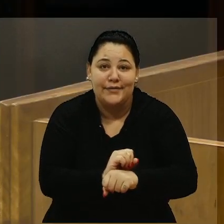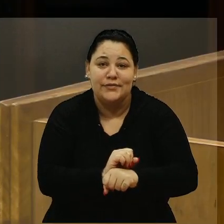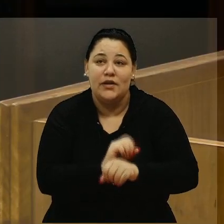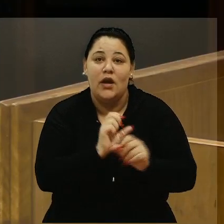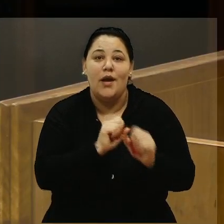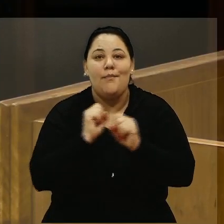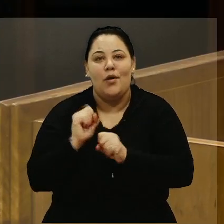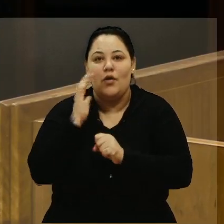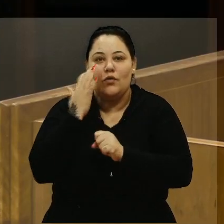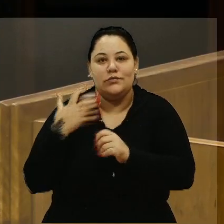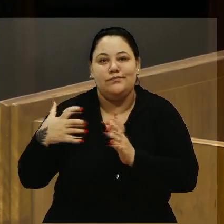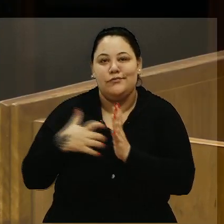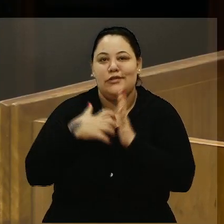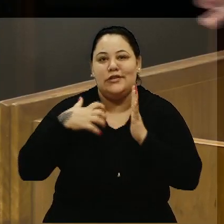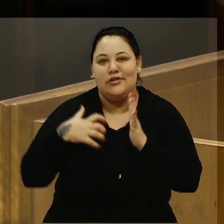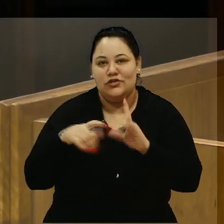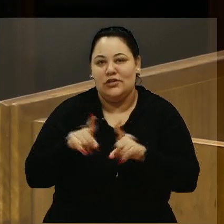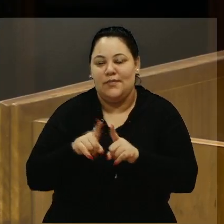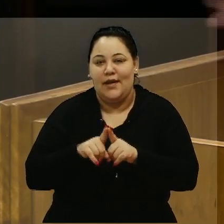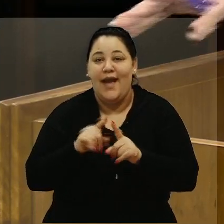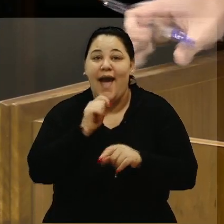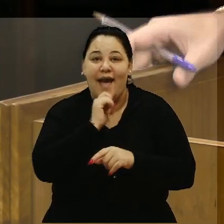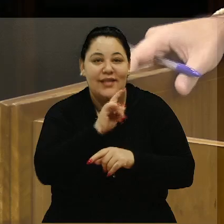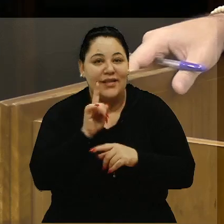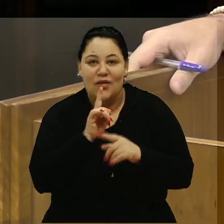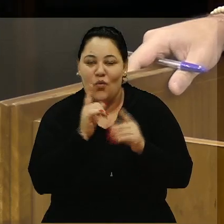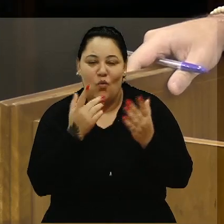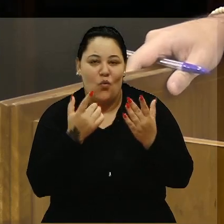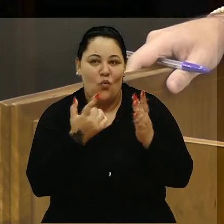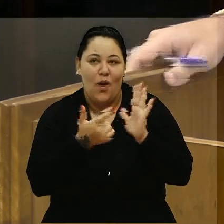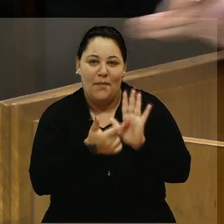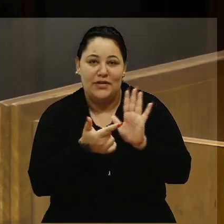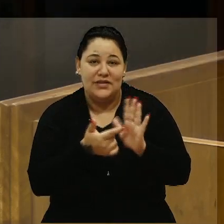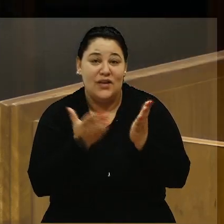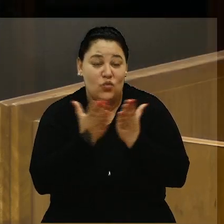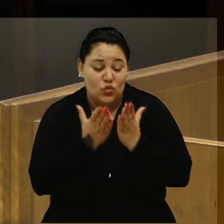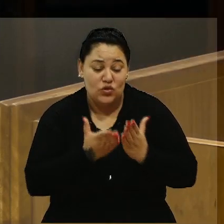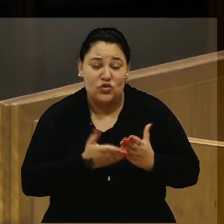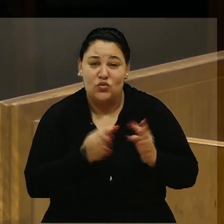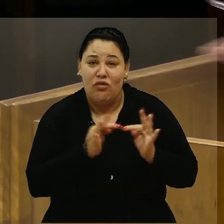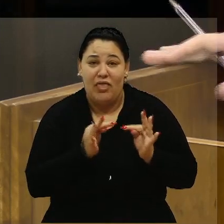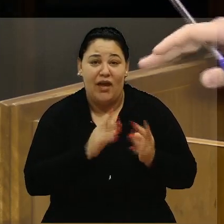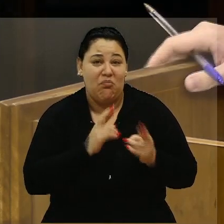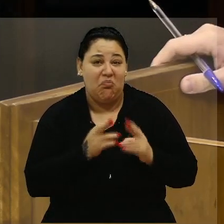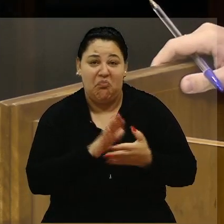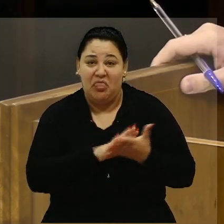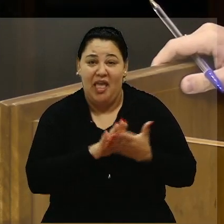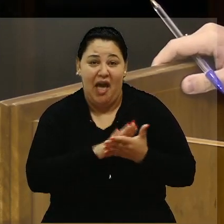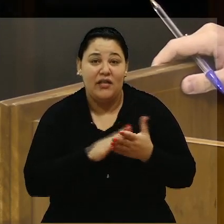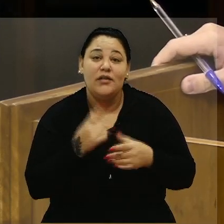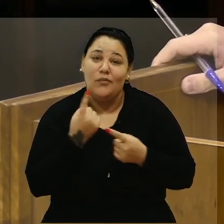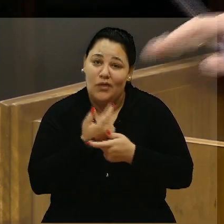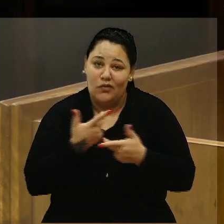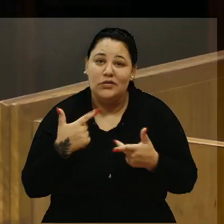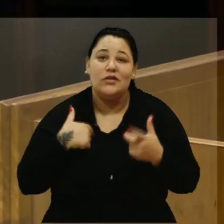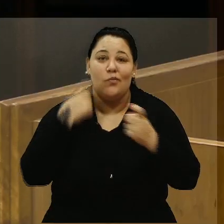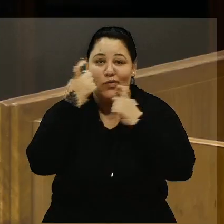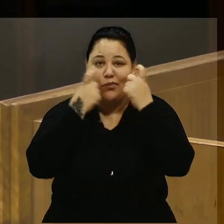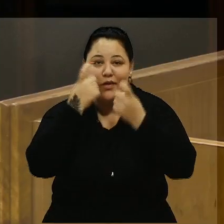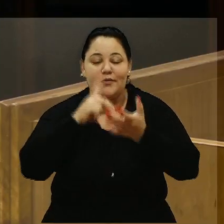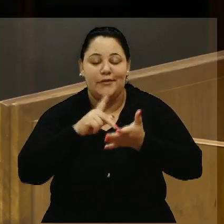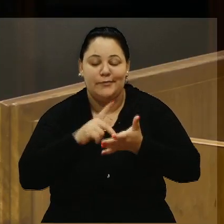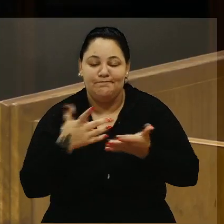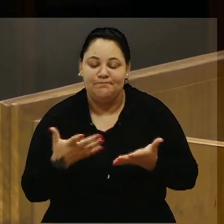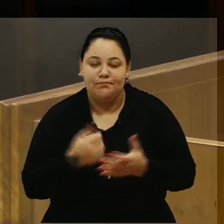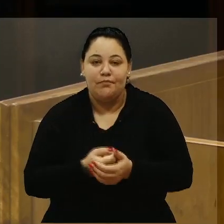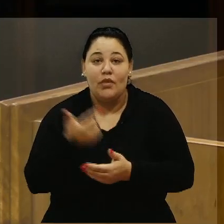causar um acidente. Como não foi apresentado um estudo técnico para nós até agora, isso é um dos pontos que eu me preocupo. Outra coisa, aí o